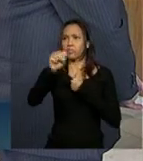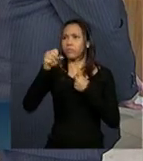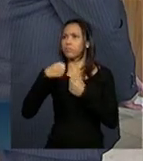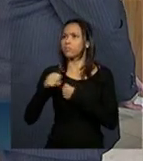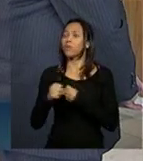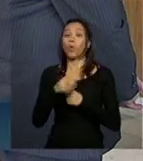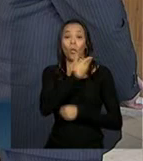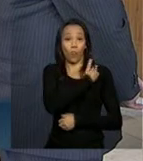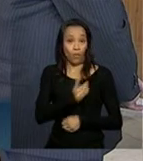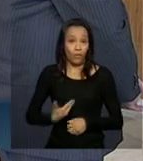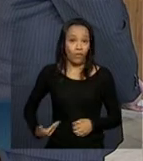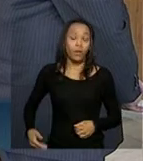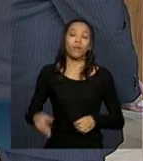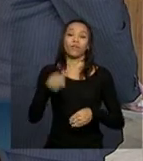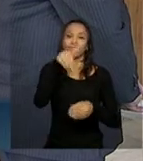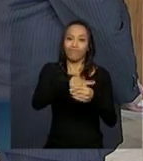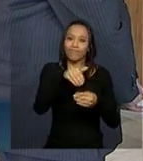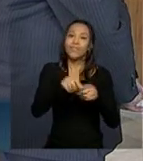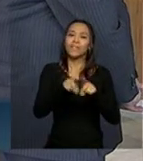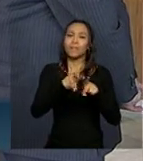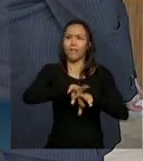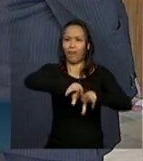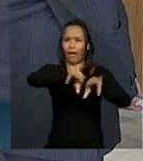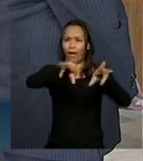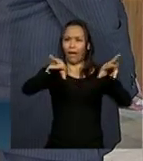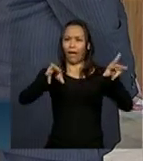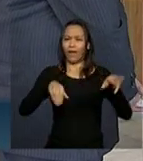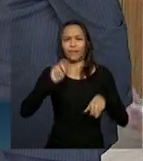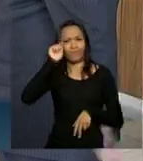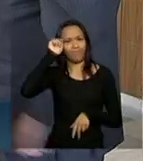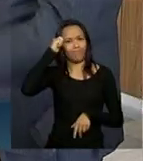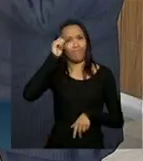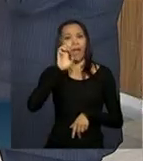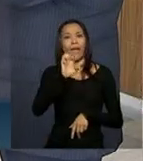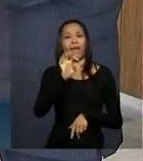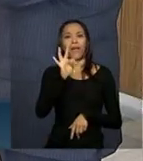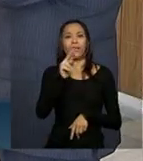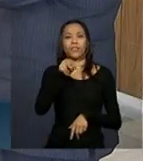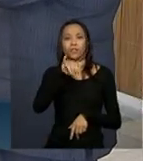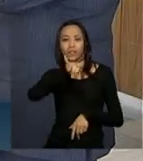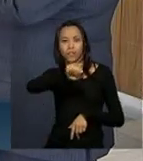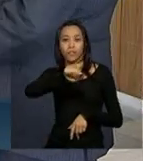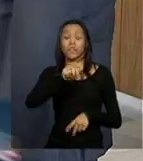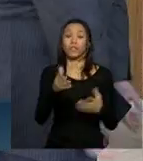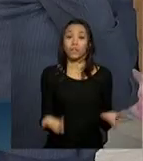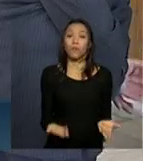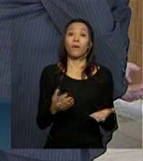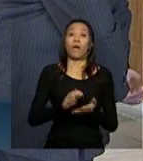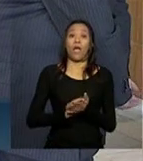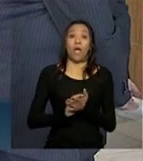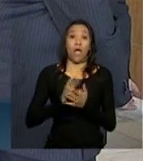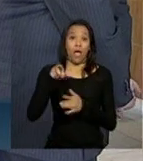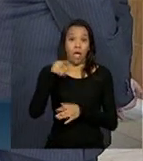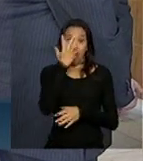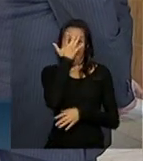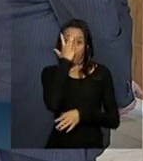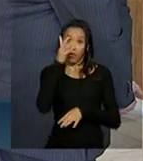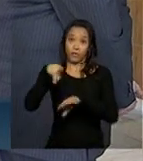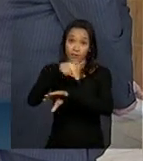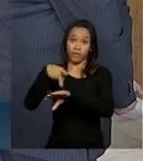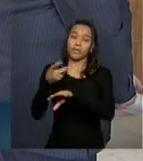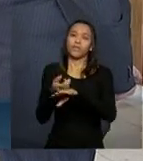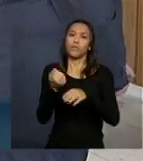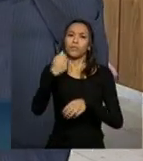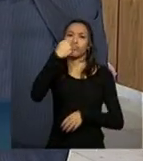democráticos e população multiétnica. A Índia foi o 12º parceiro comercial